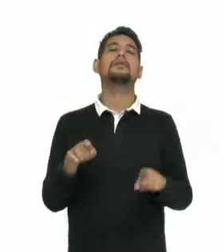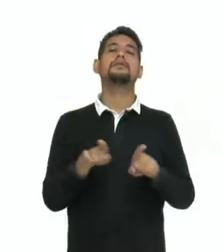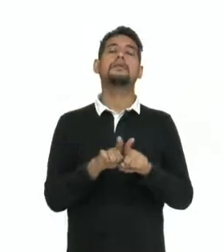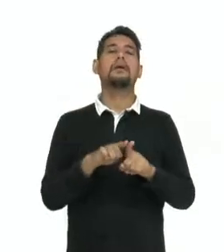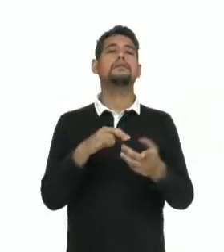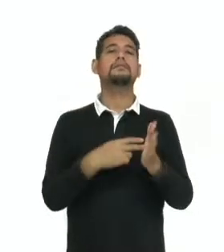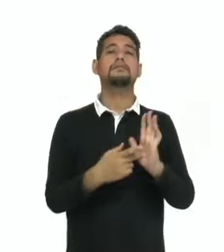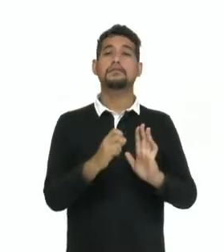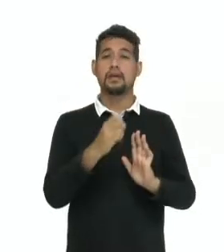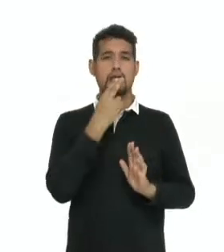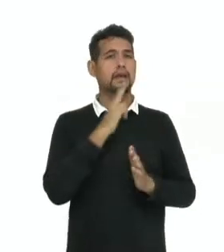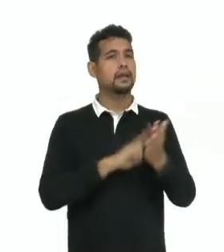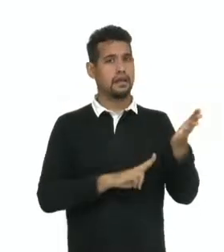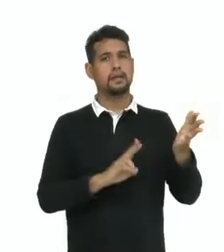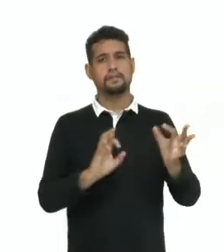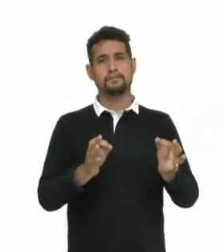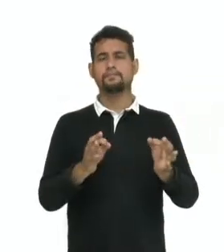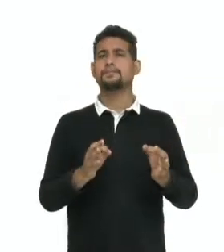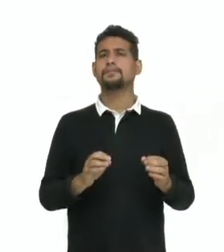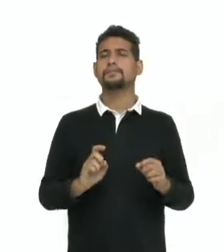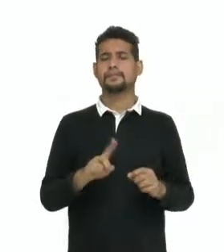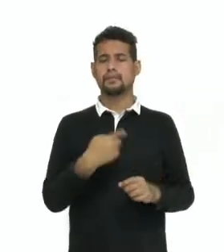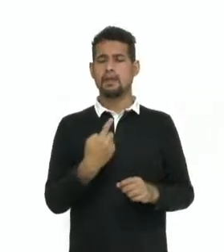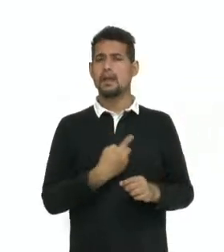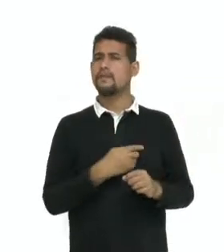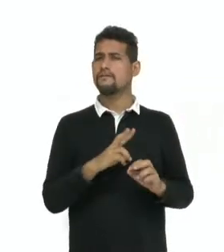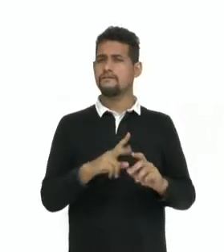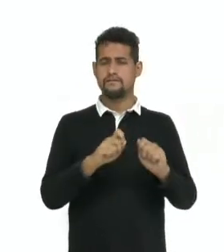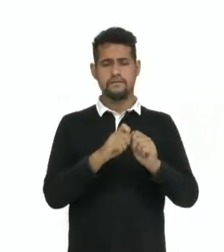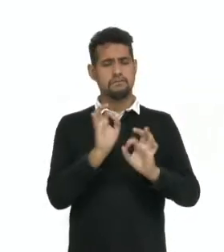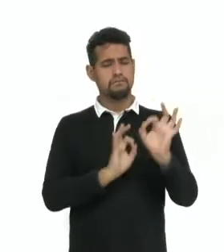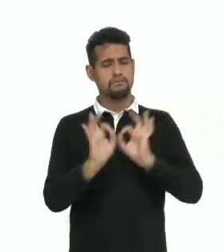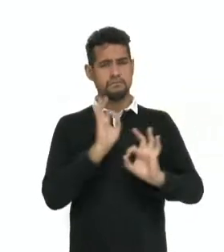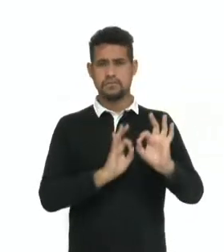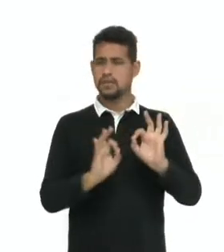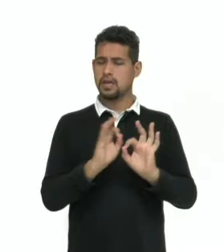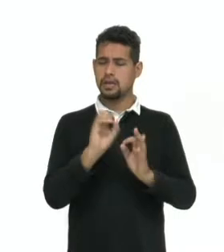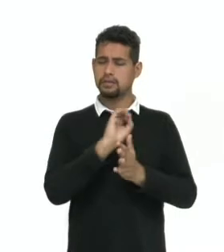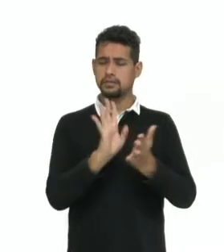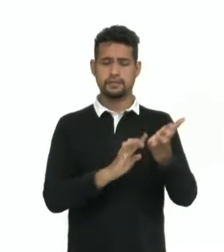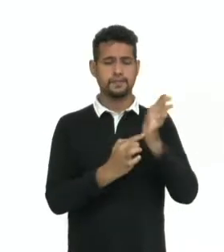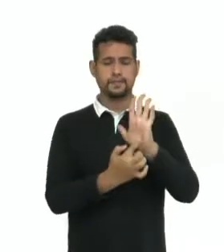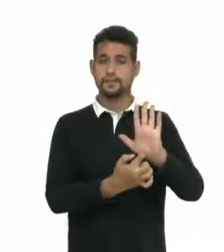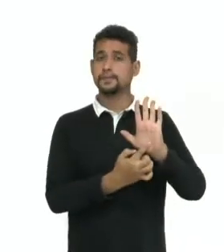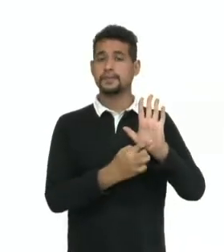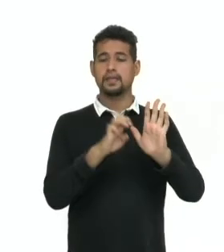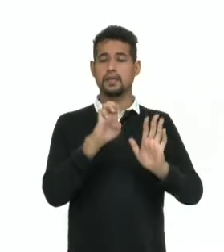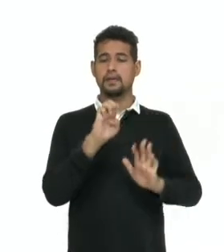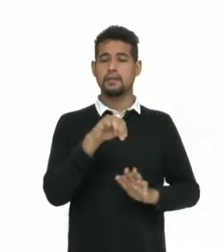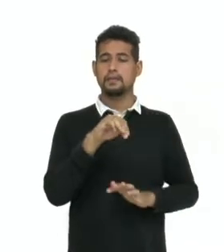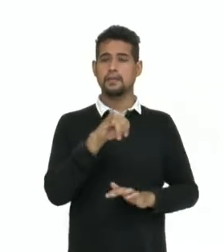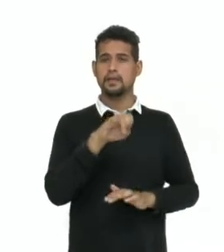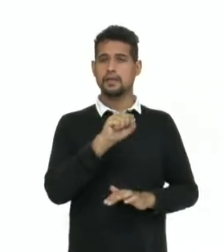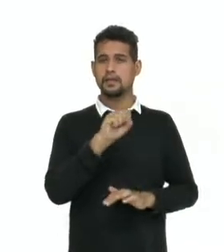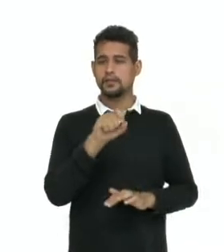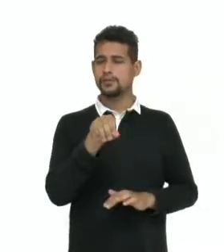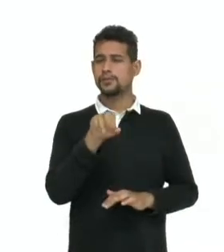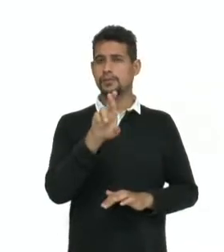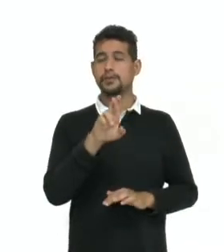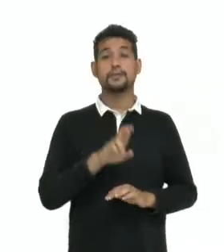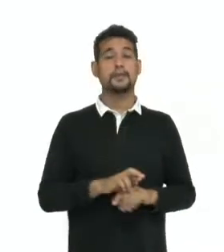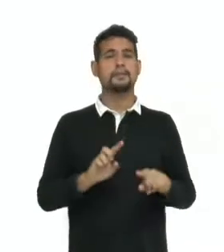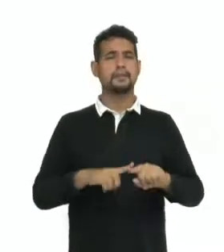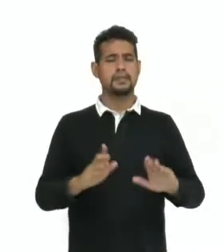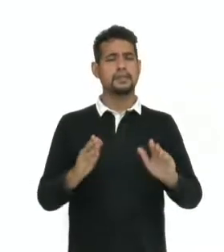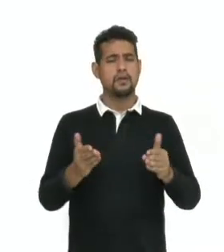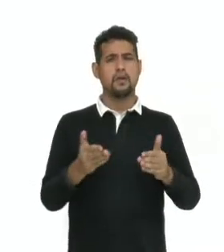seria o destinatário, com plenos poderes de resolver um problema apontado pelo emissor da carta. Agora